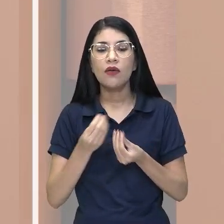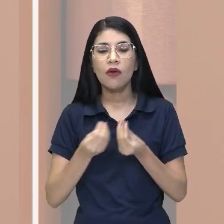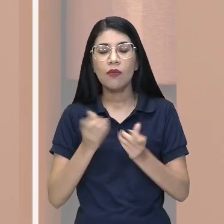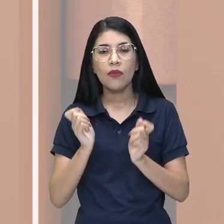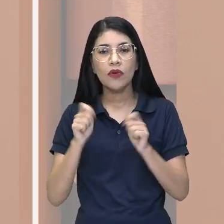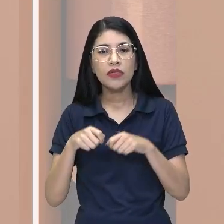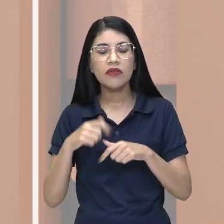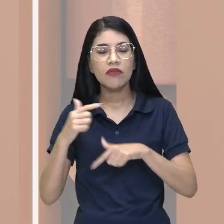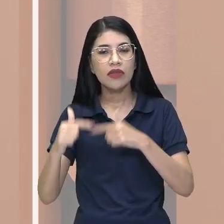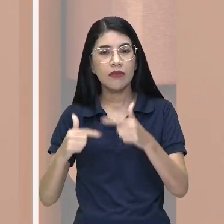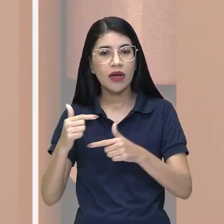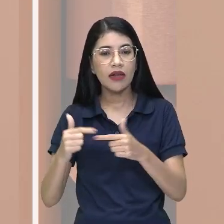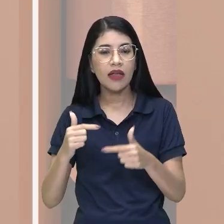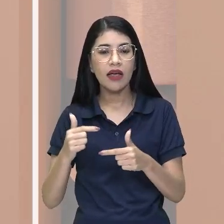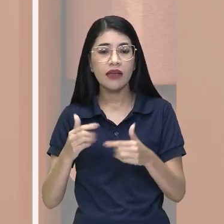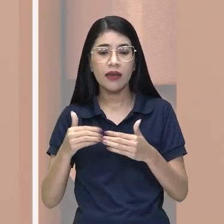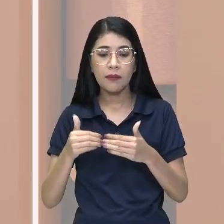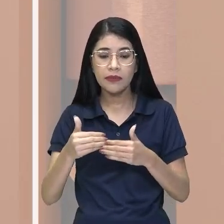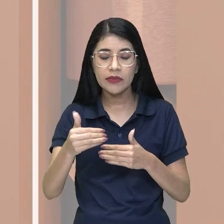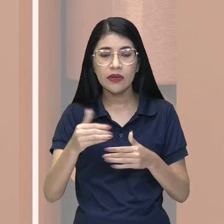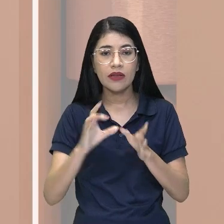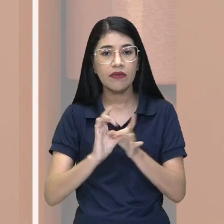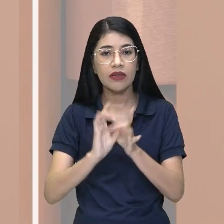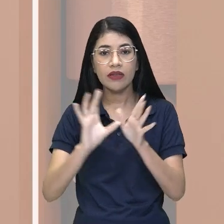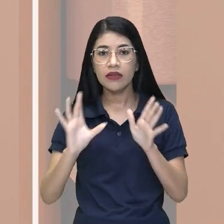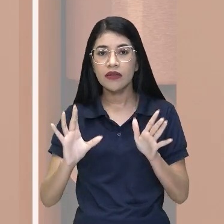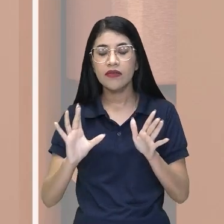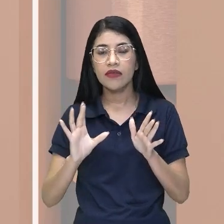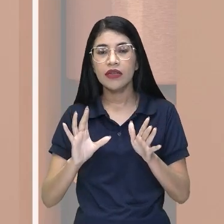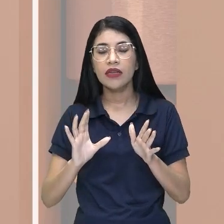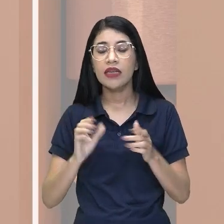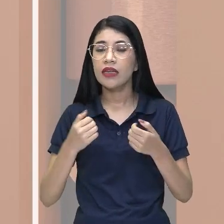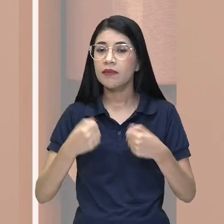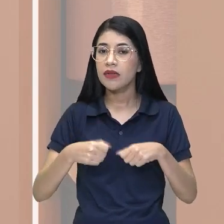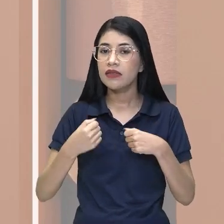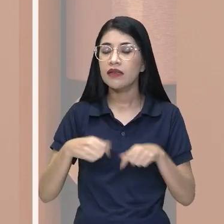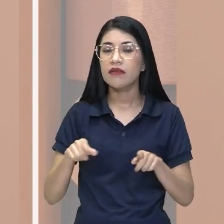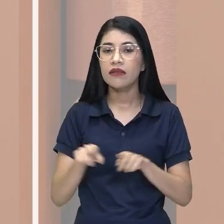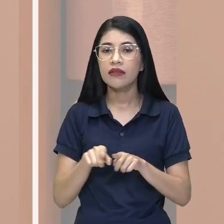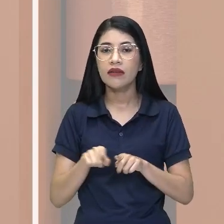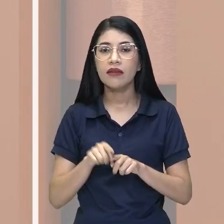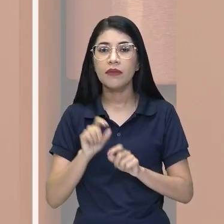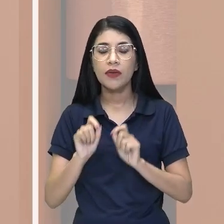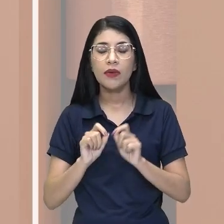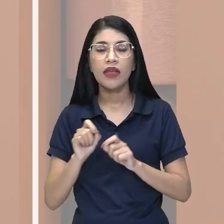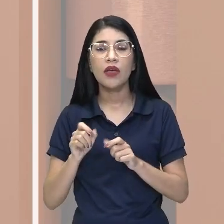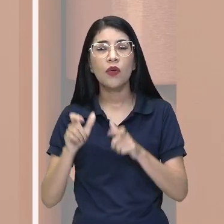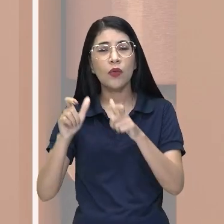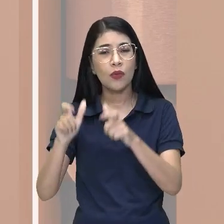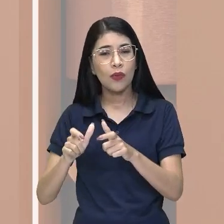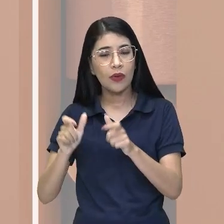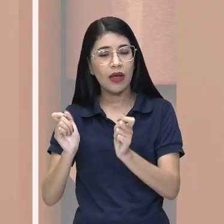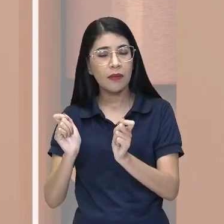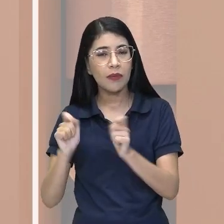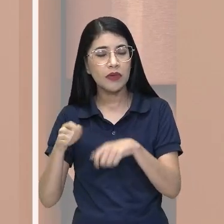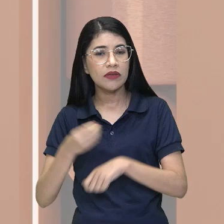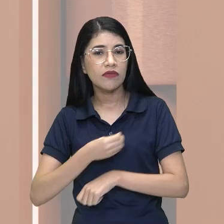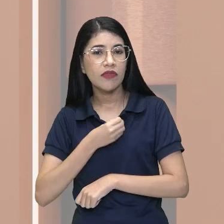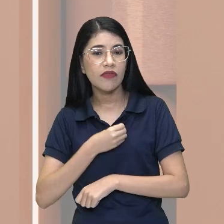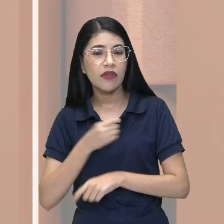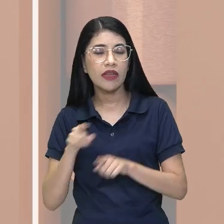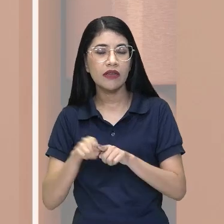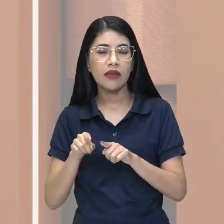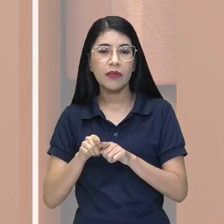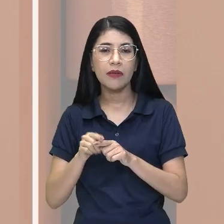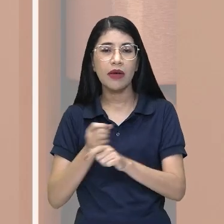trabalhar com essa população que agora está livre e que precisa de terra para morar, terra para plantar, né,